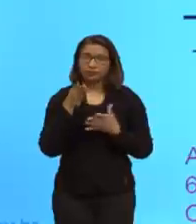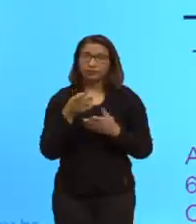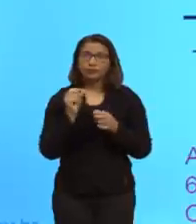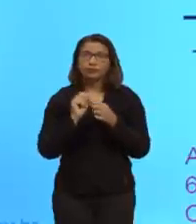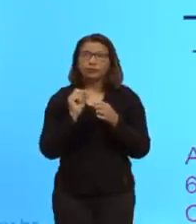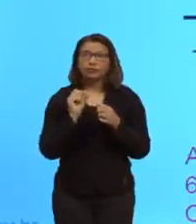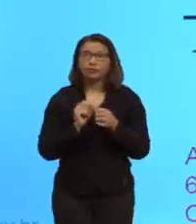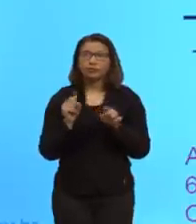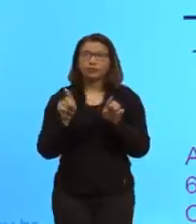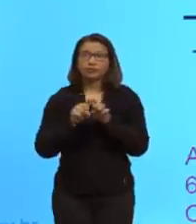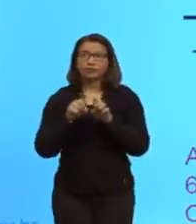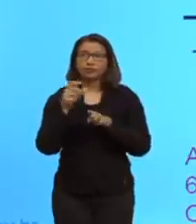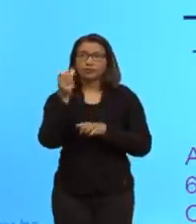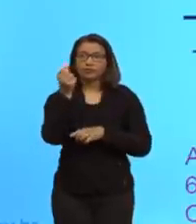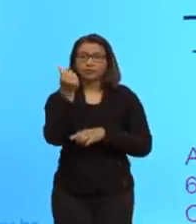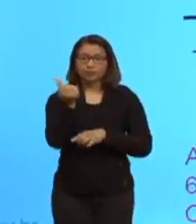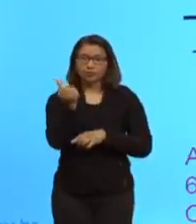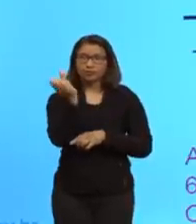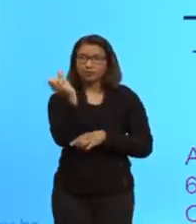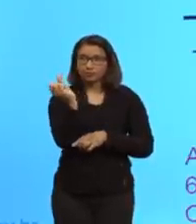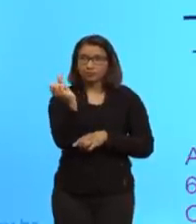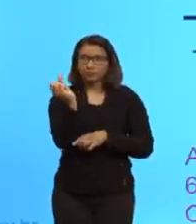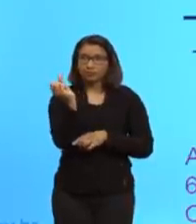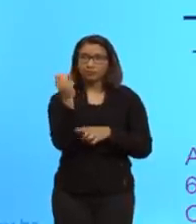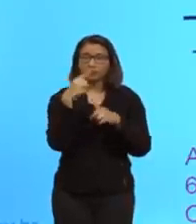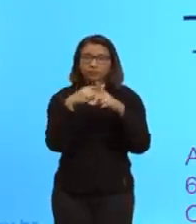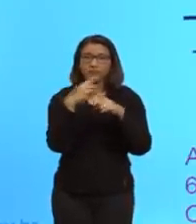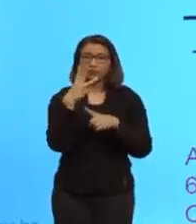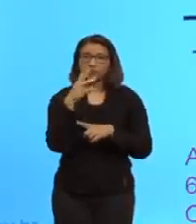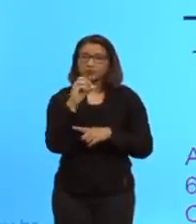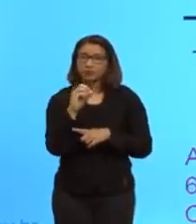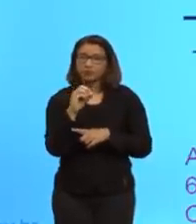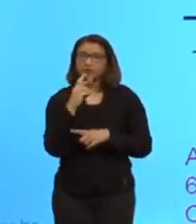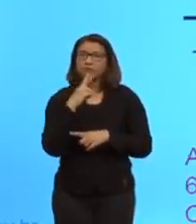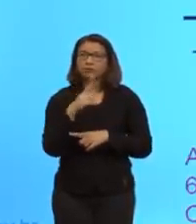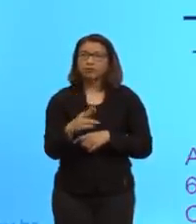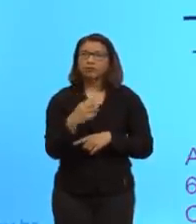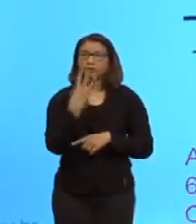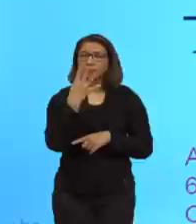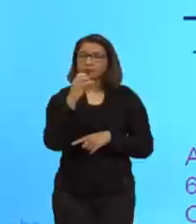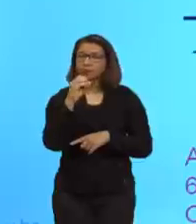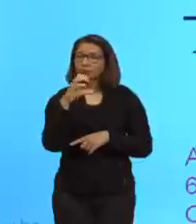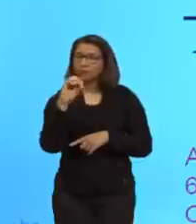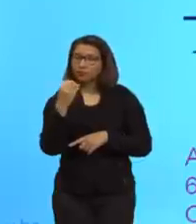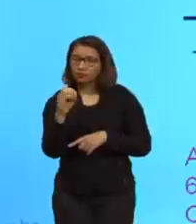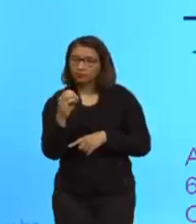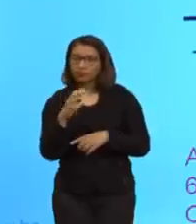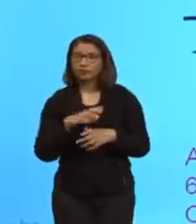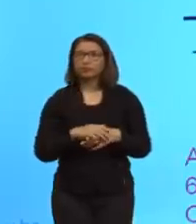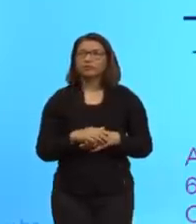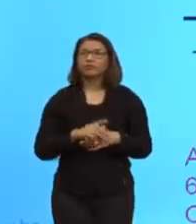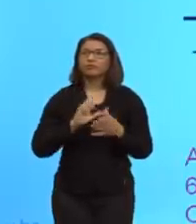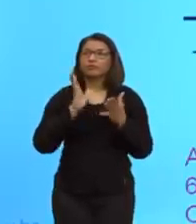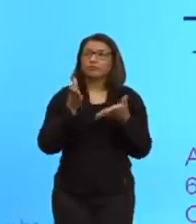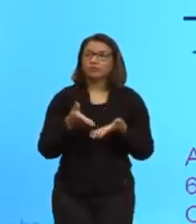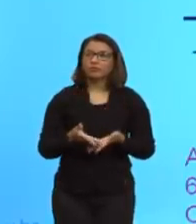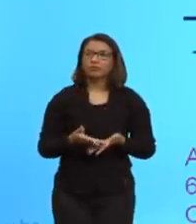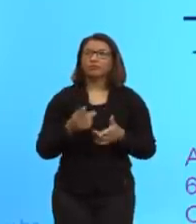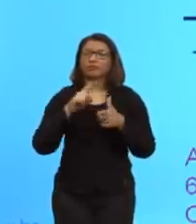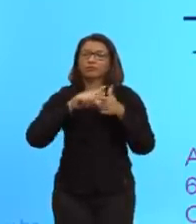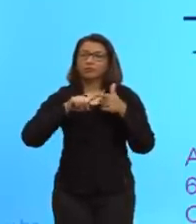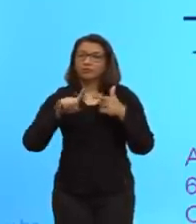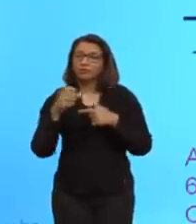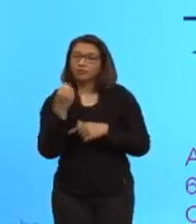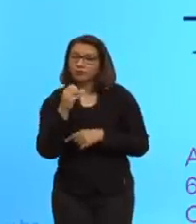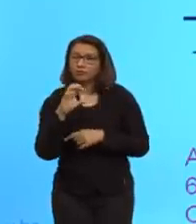E 16 vezes 30, 480. 480 dividido por 80, ó, simplifico